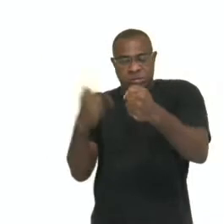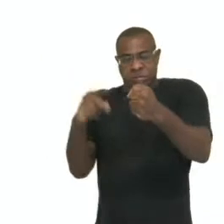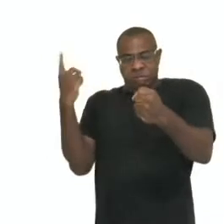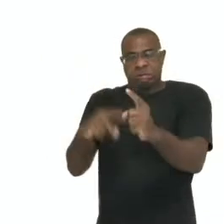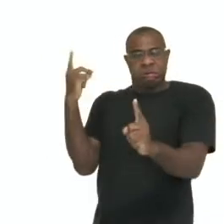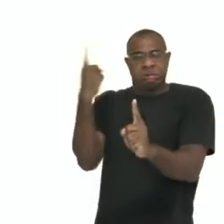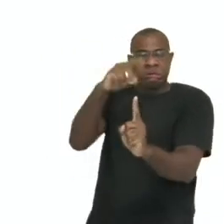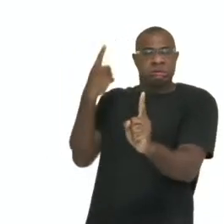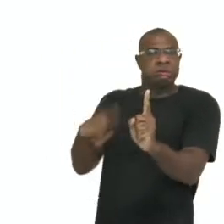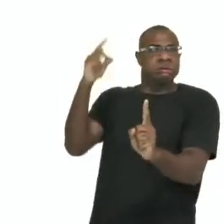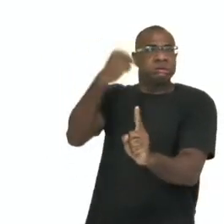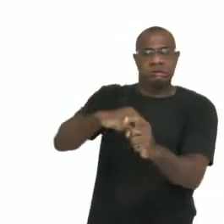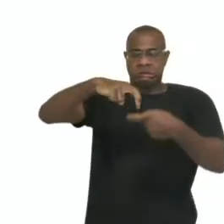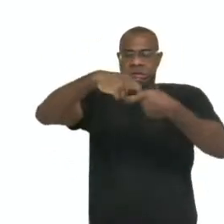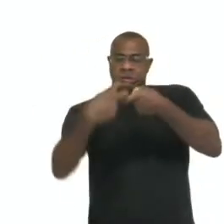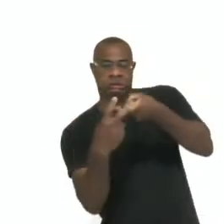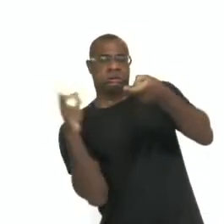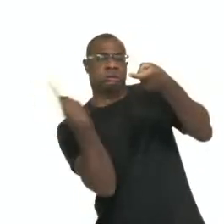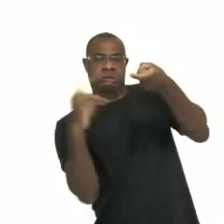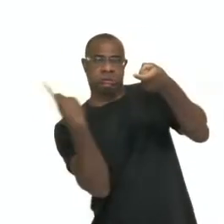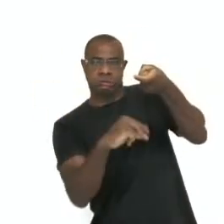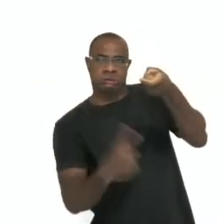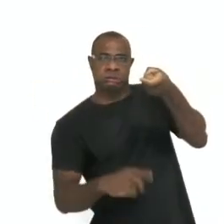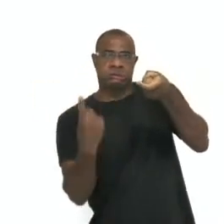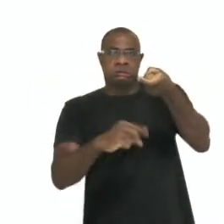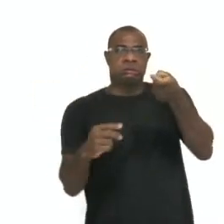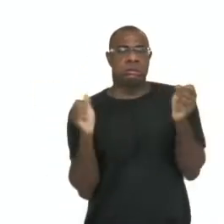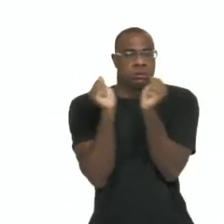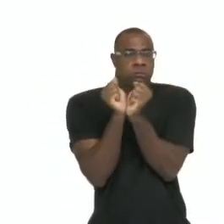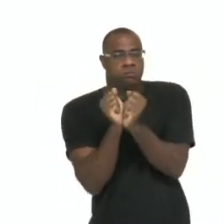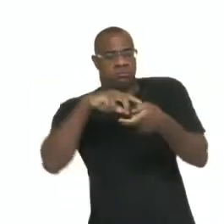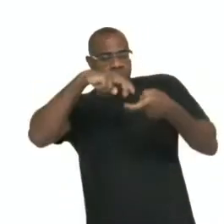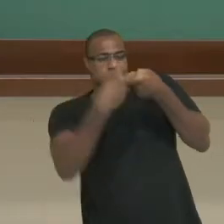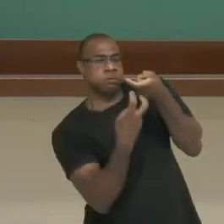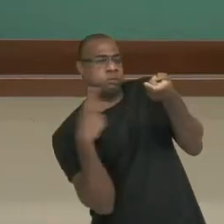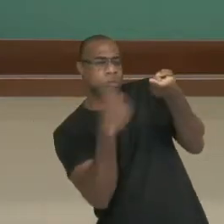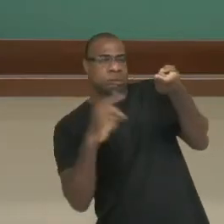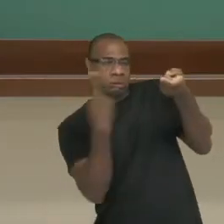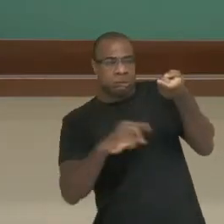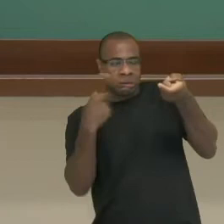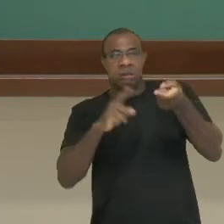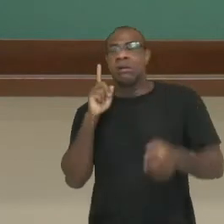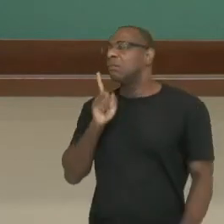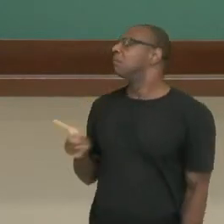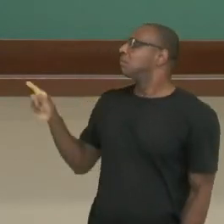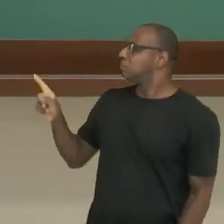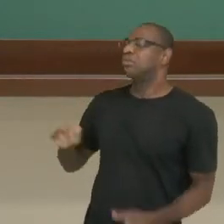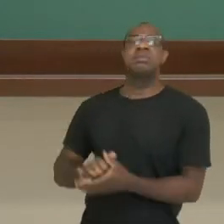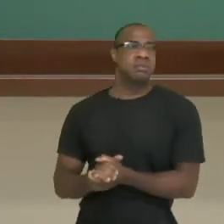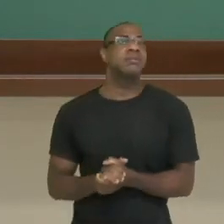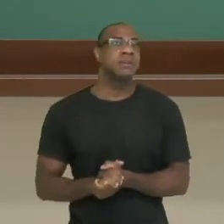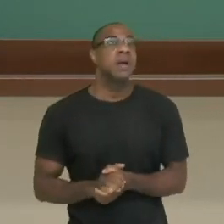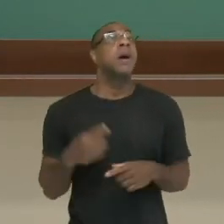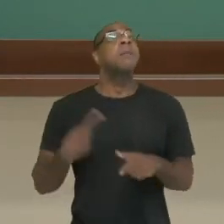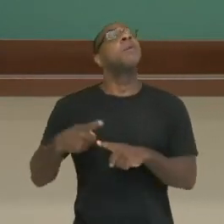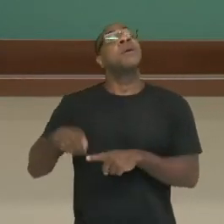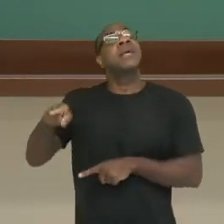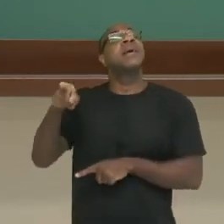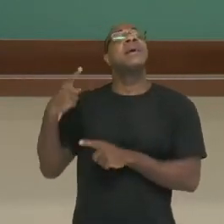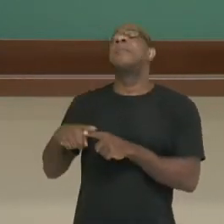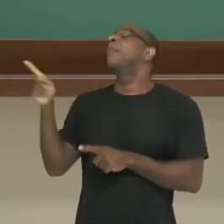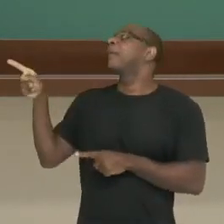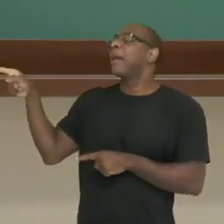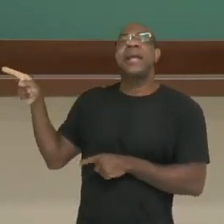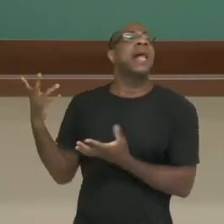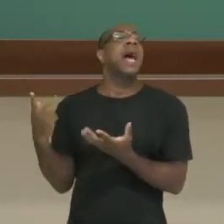formas de tortura. Portanto, a tortura foi utilizada aí no governo militar brasileiro, nesse governo civil-militar,